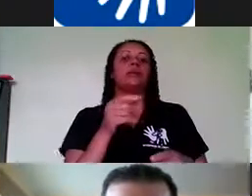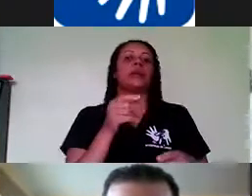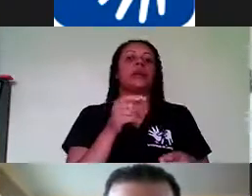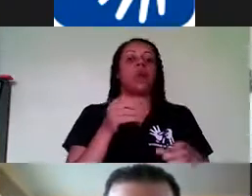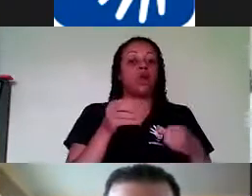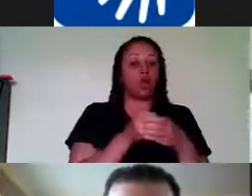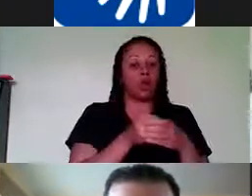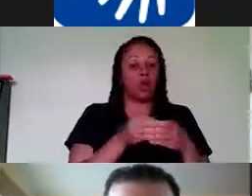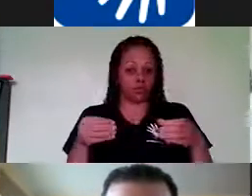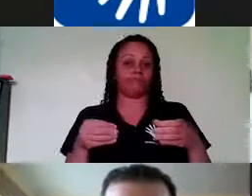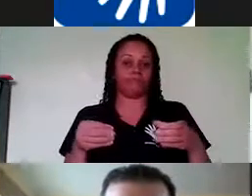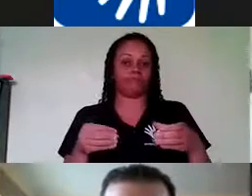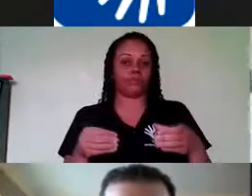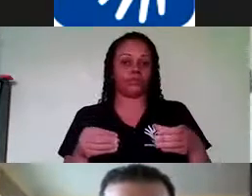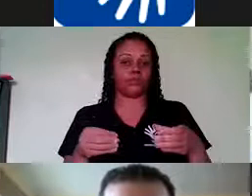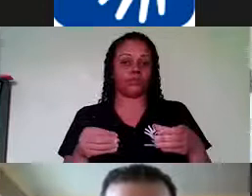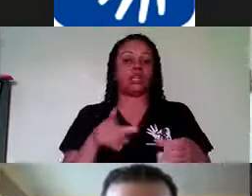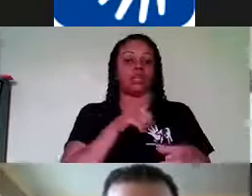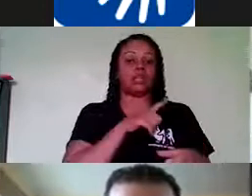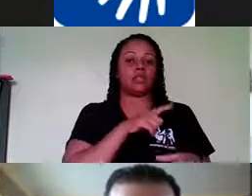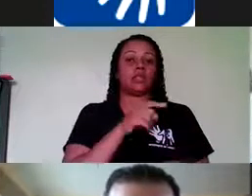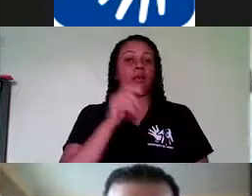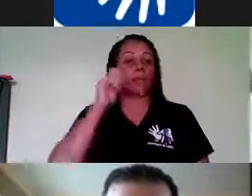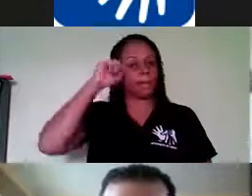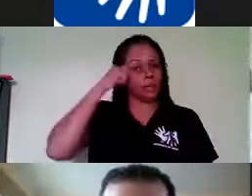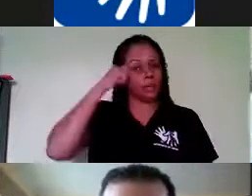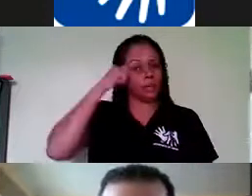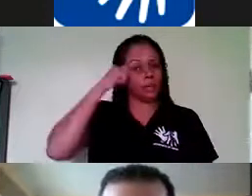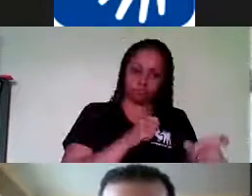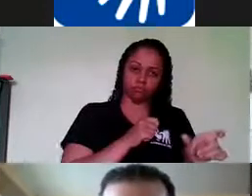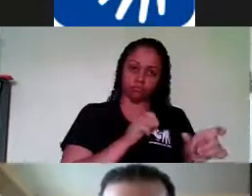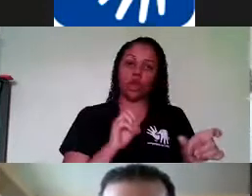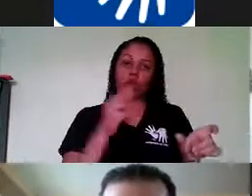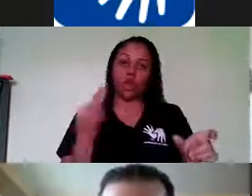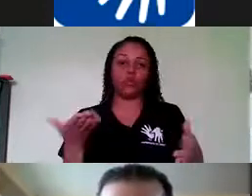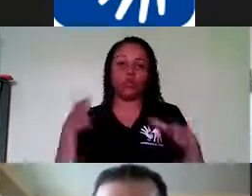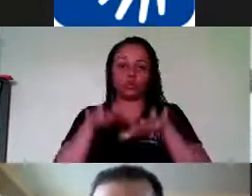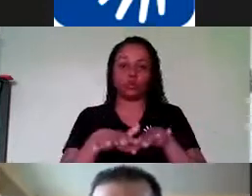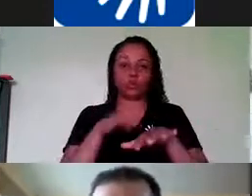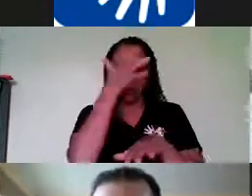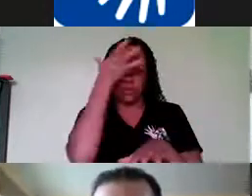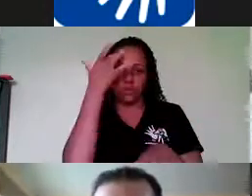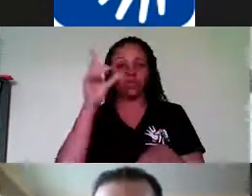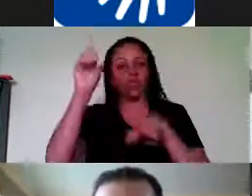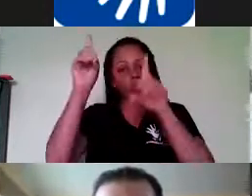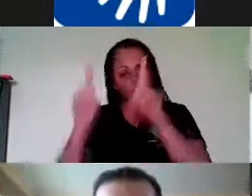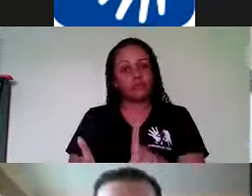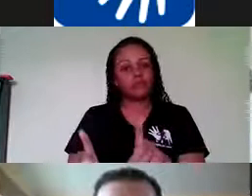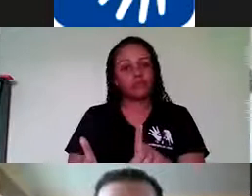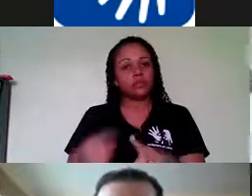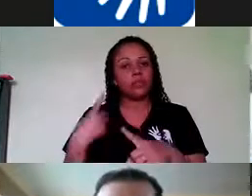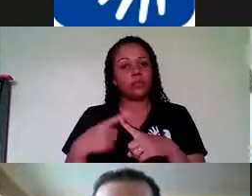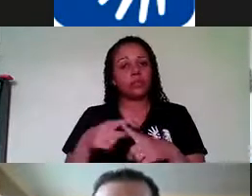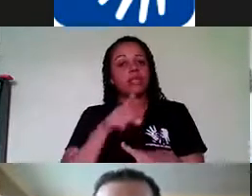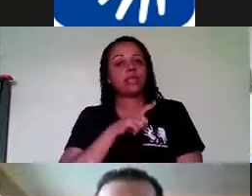negros ou da inclusão das pessoas com deficiência, é porque há um racismo e há um preconceito